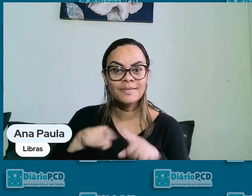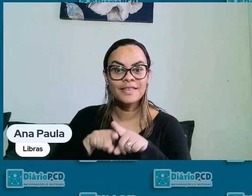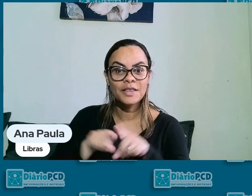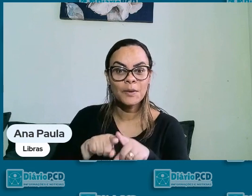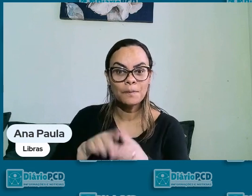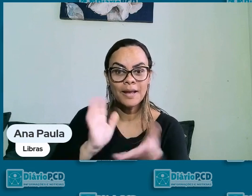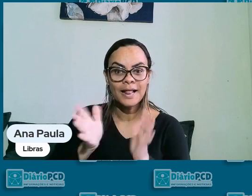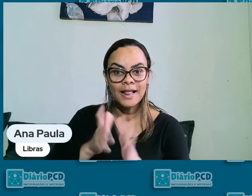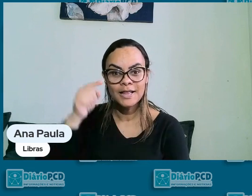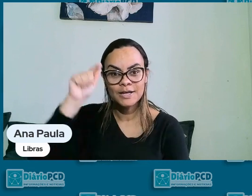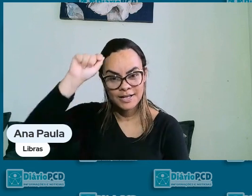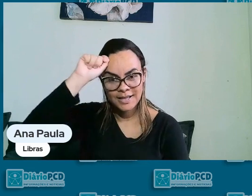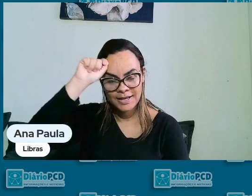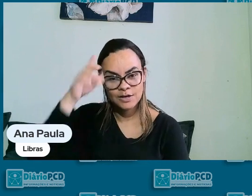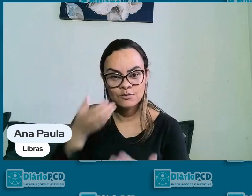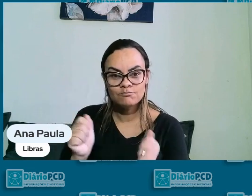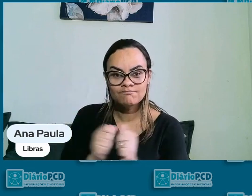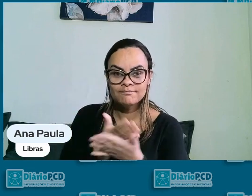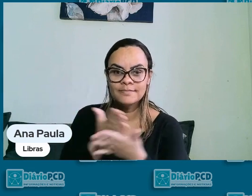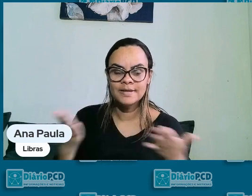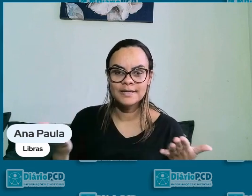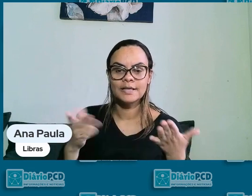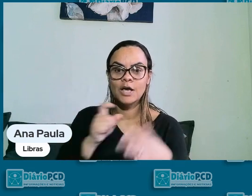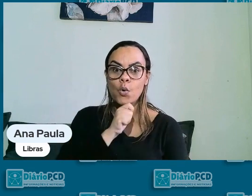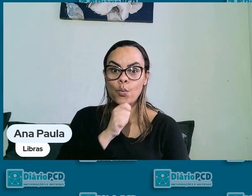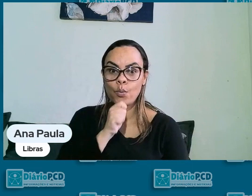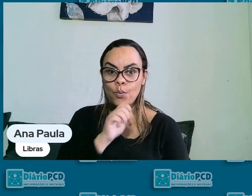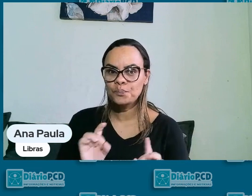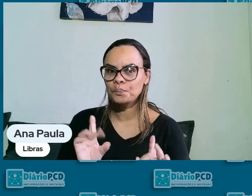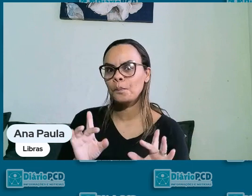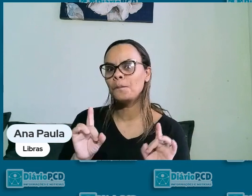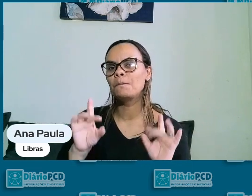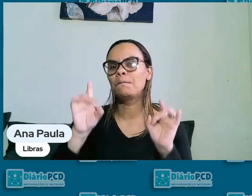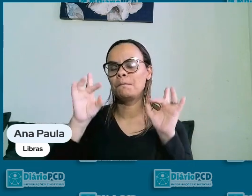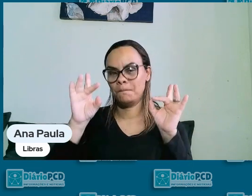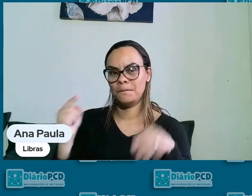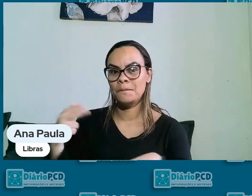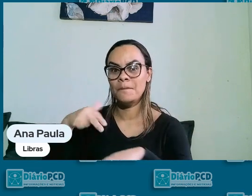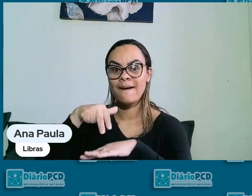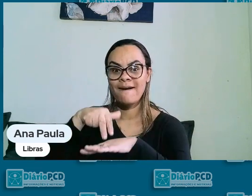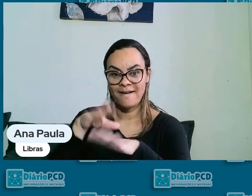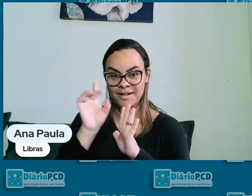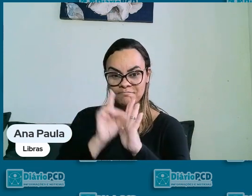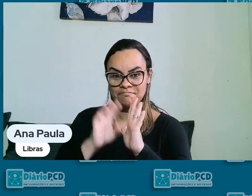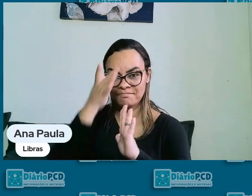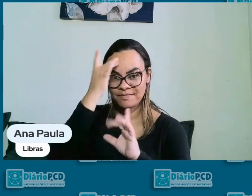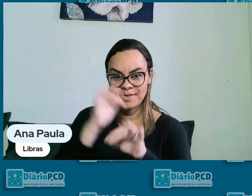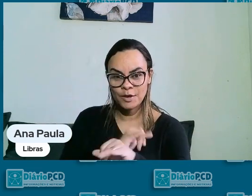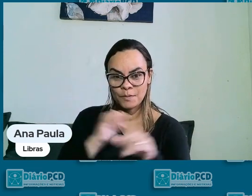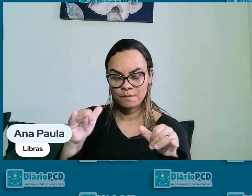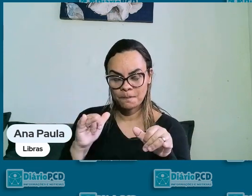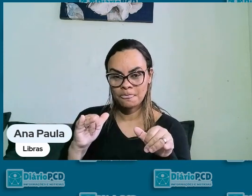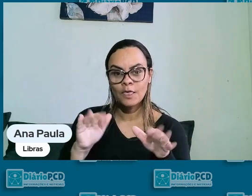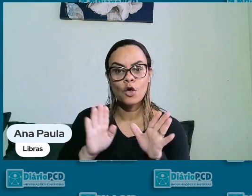Navarrete estamos com você para trazer mais uma entrevista exclusiva aqui no canal da notícia. Em respeito às pessoas